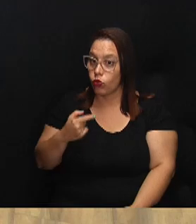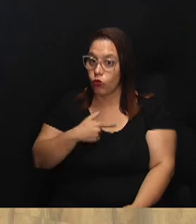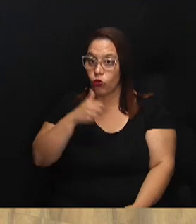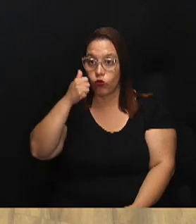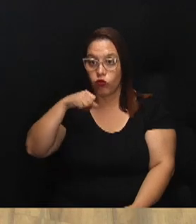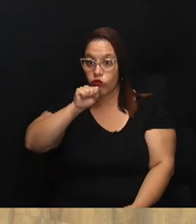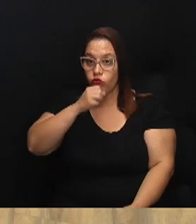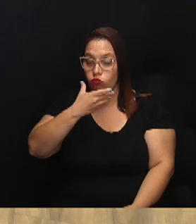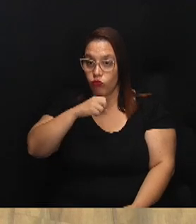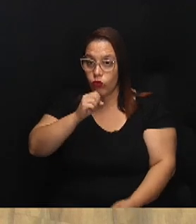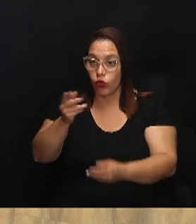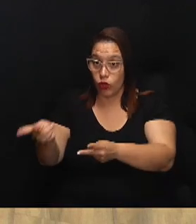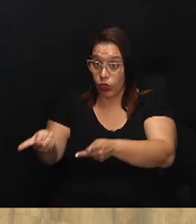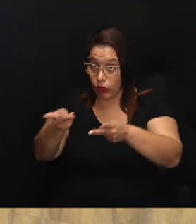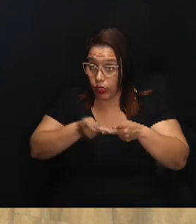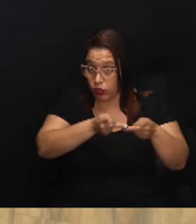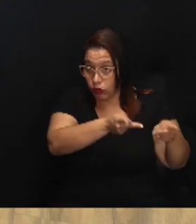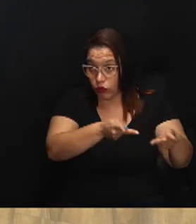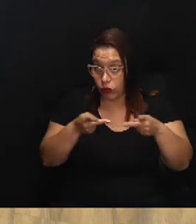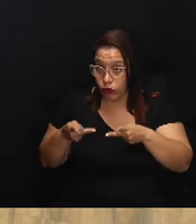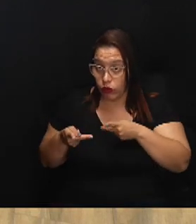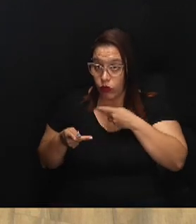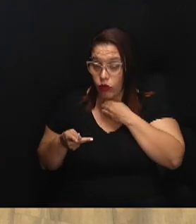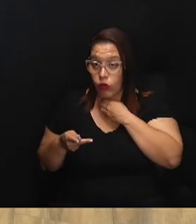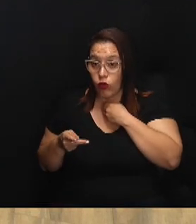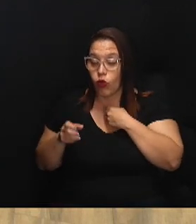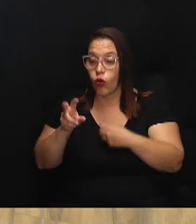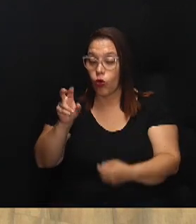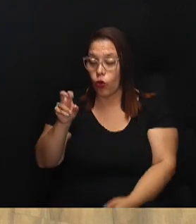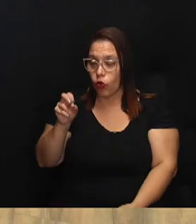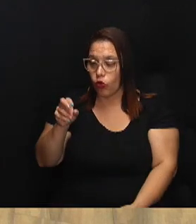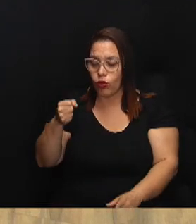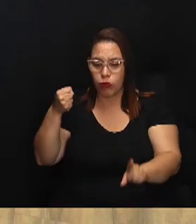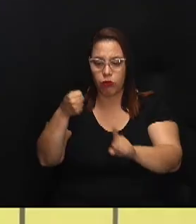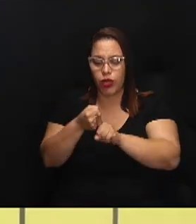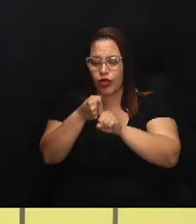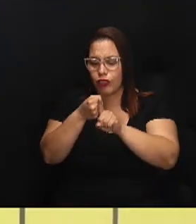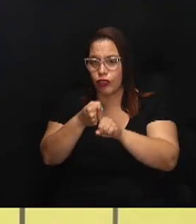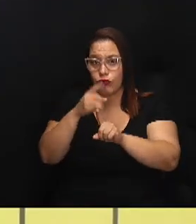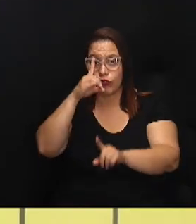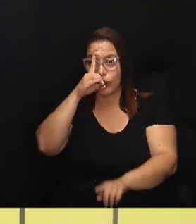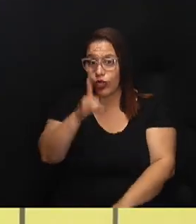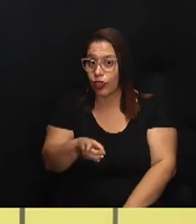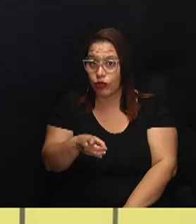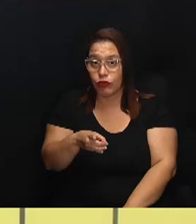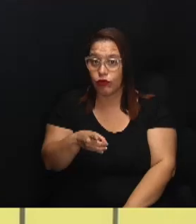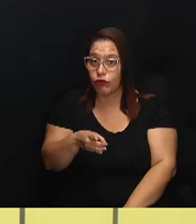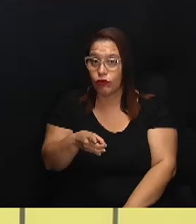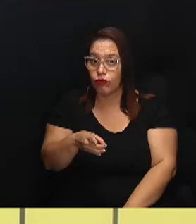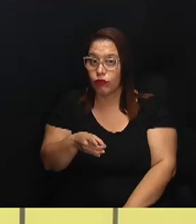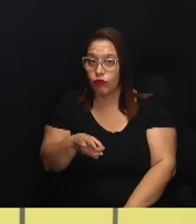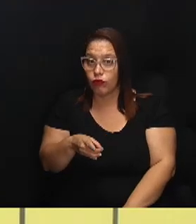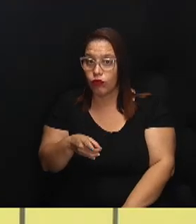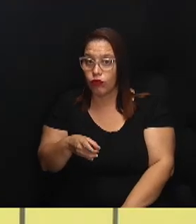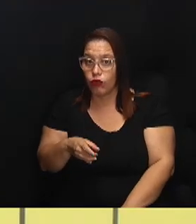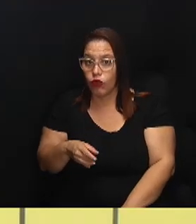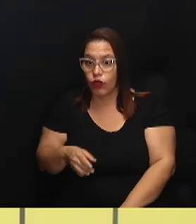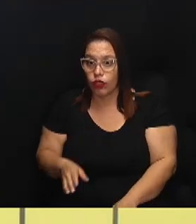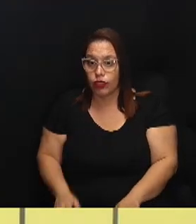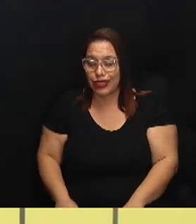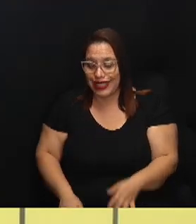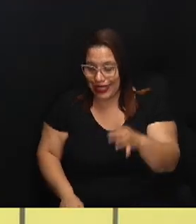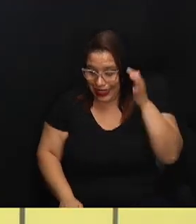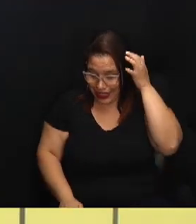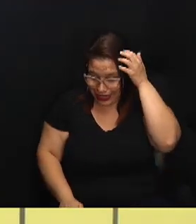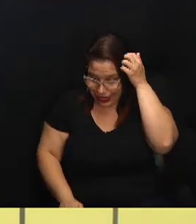que vieram, né? A gente via o quanto os avós, isso impactou os avós diretamente, né? Porque era como se tivesse tirado o chão deles também, Sim.